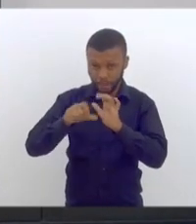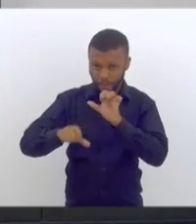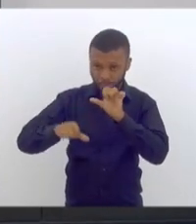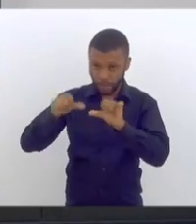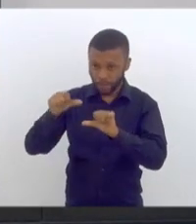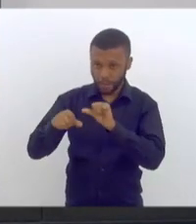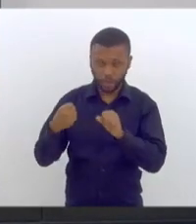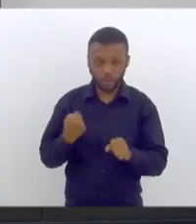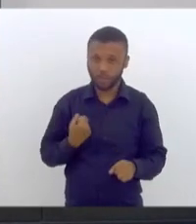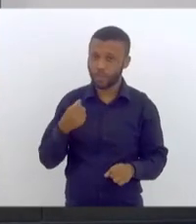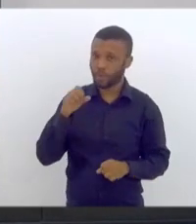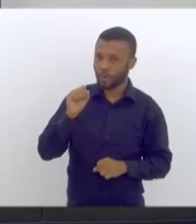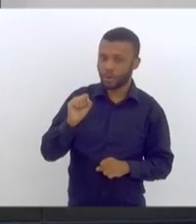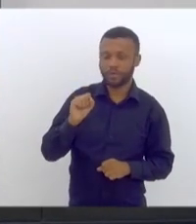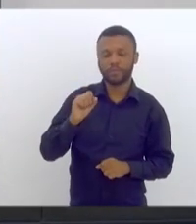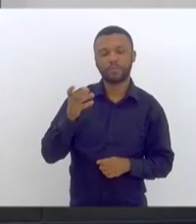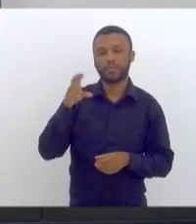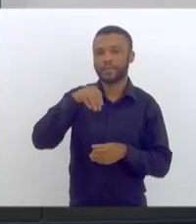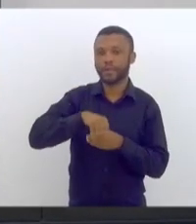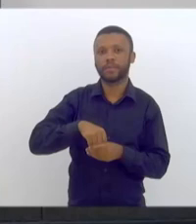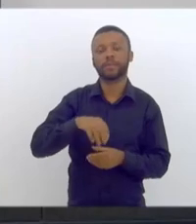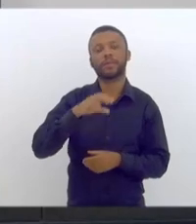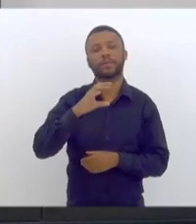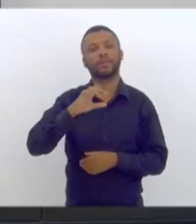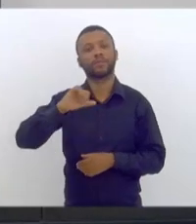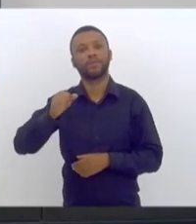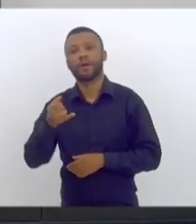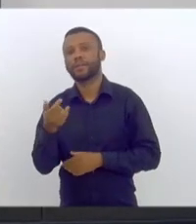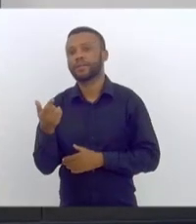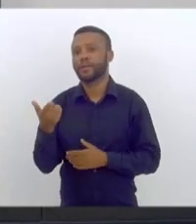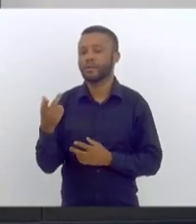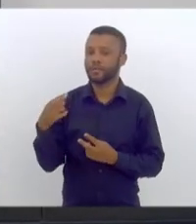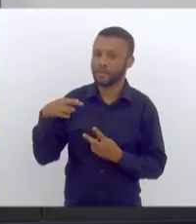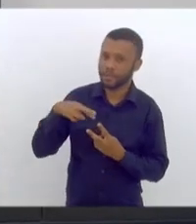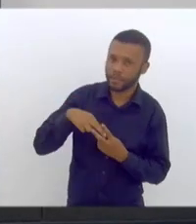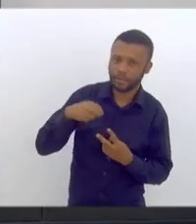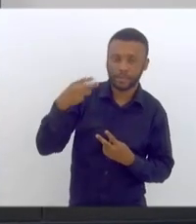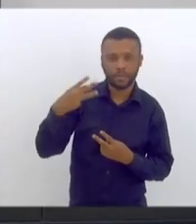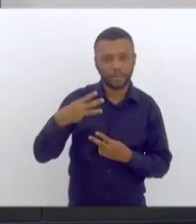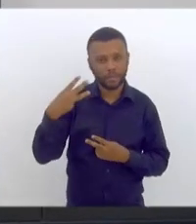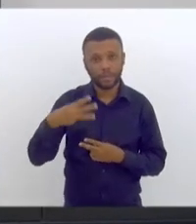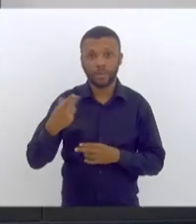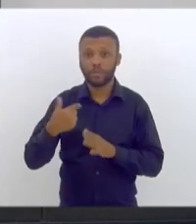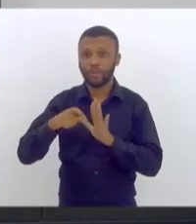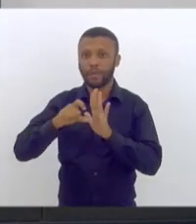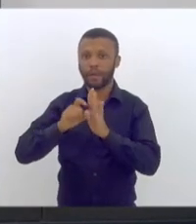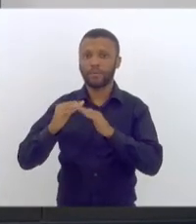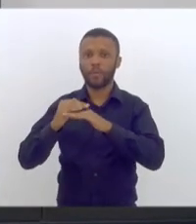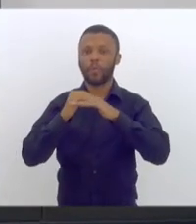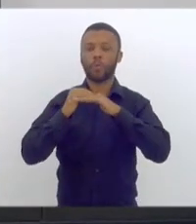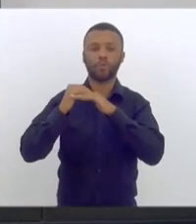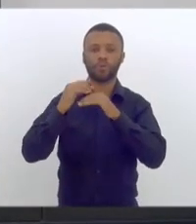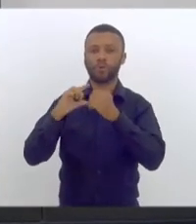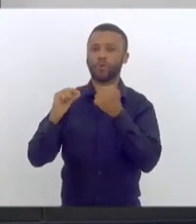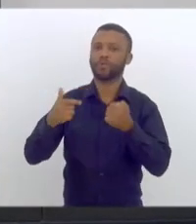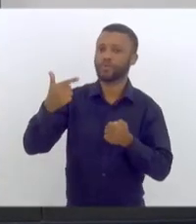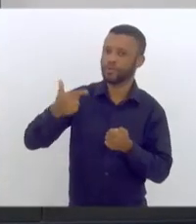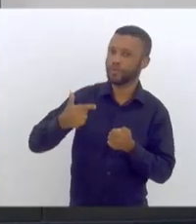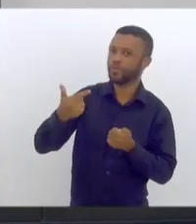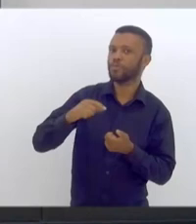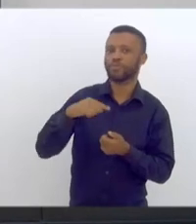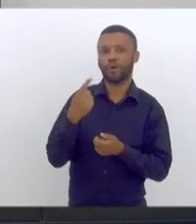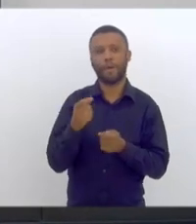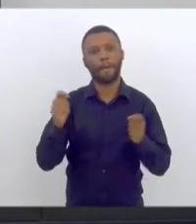da ccj que é o inciso 3º do parágrafo único do artigo 2º a gente